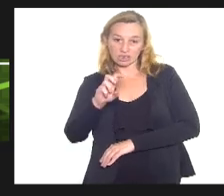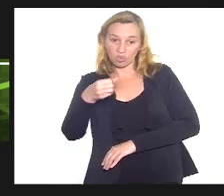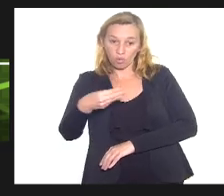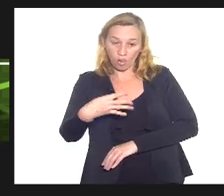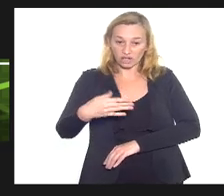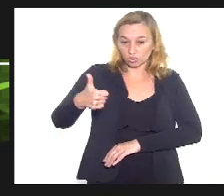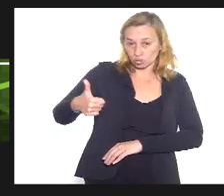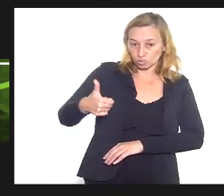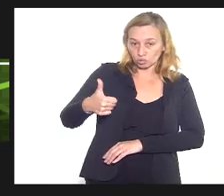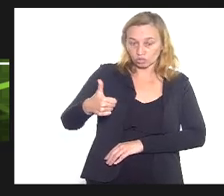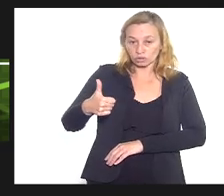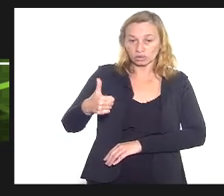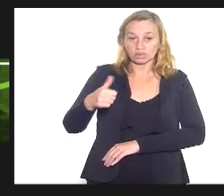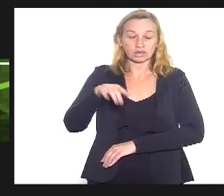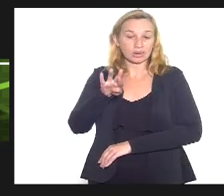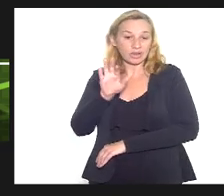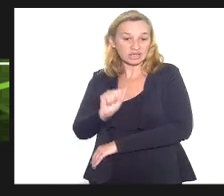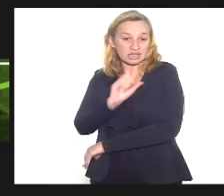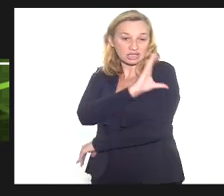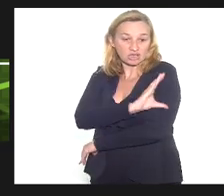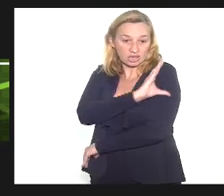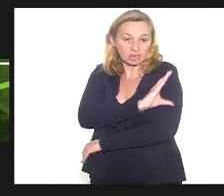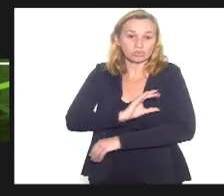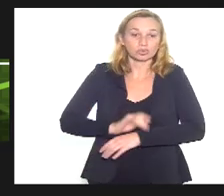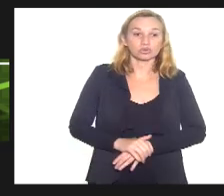na bacia de Campos.